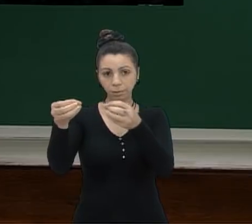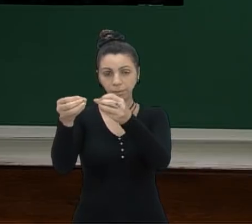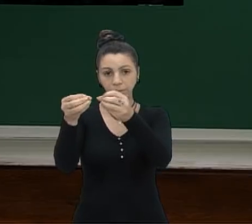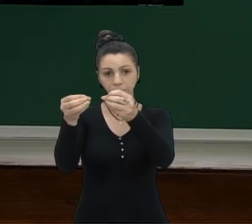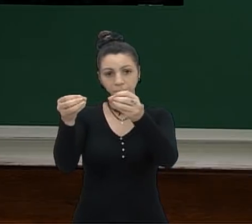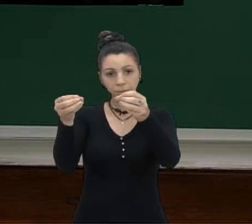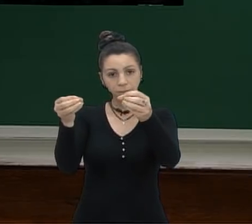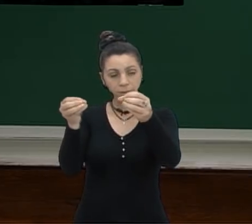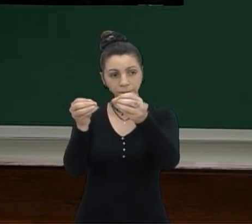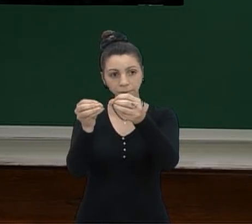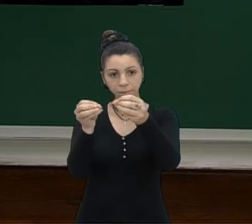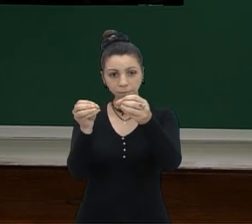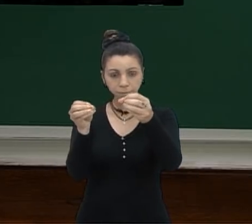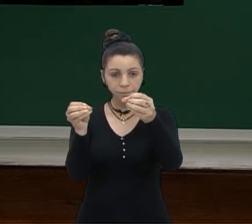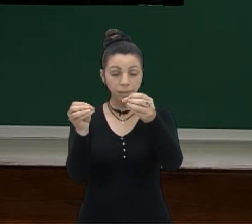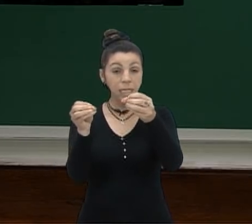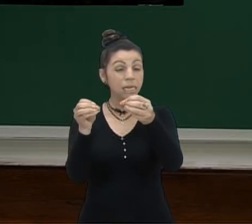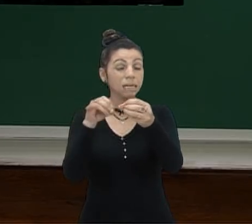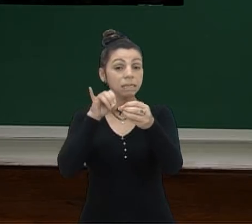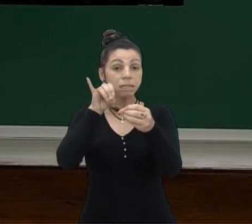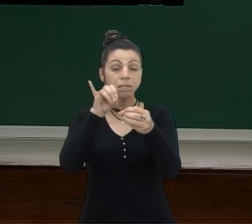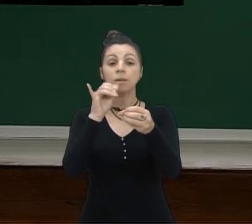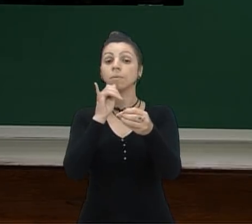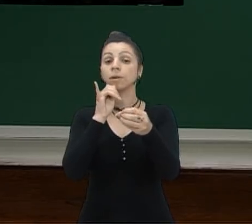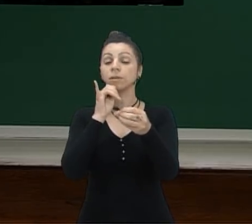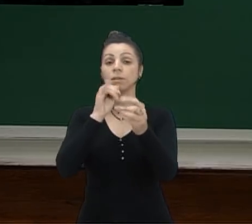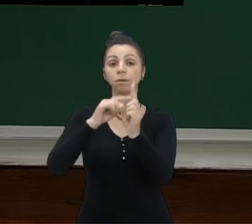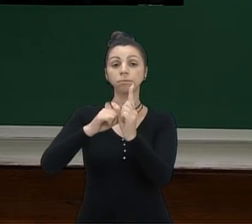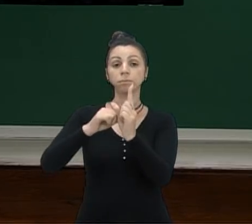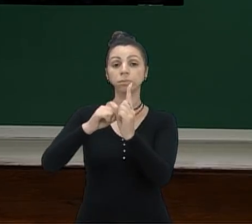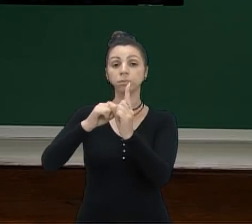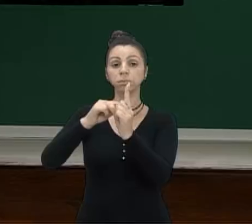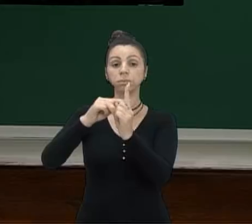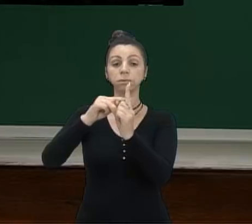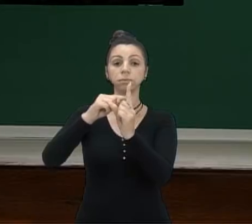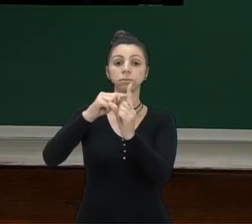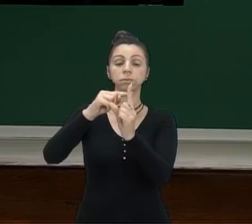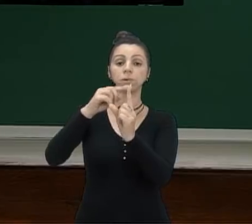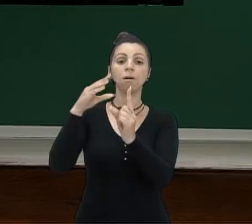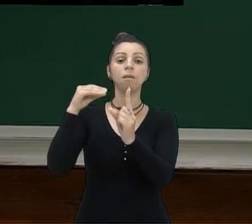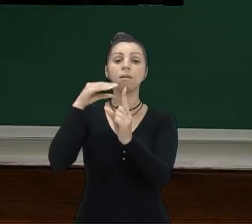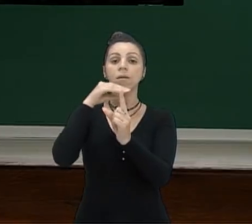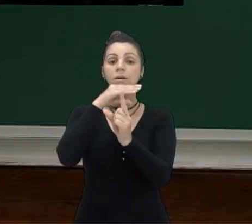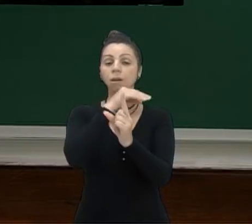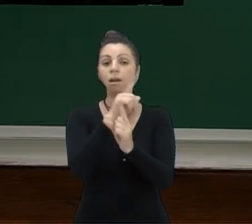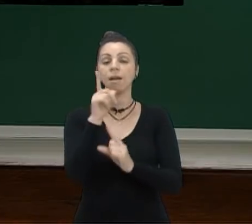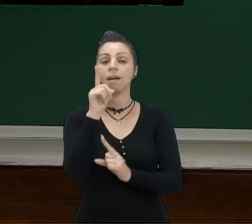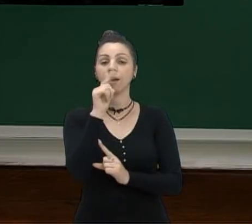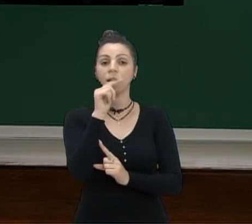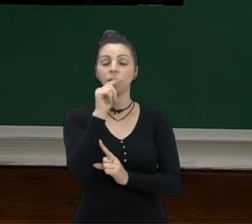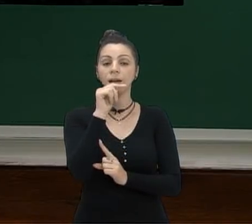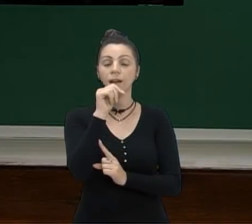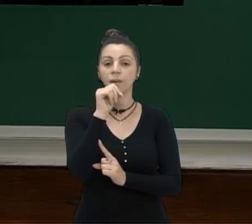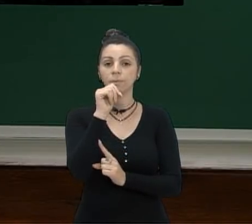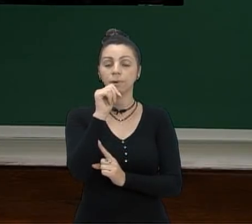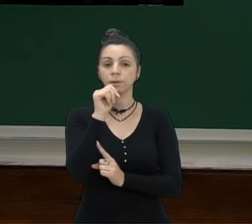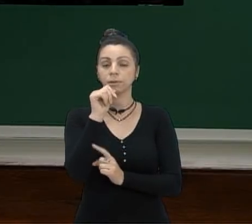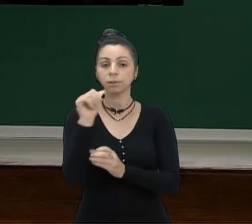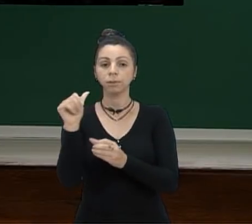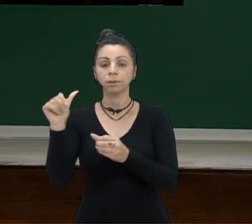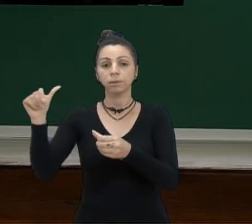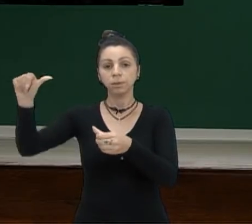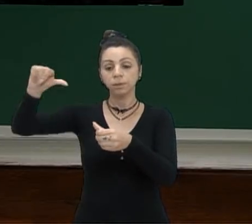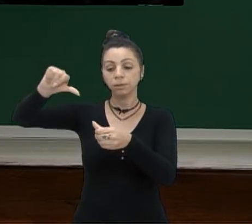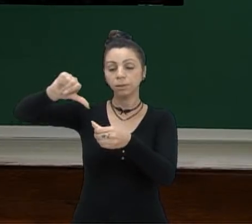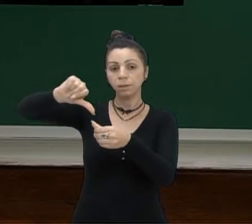bolinhas amarelas. E se eu continuar a fornecer calor, pego essa água, agora que está no estado líquido, e coloco numa chaleira. E ligo